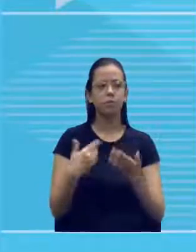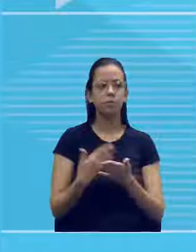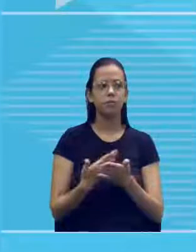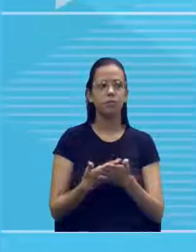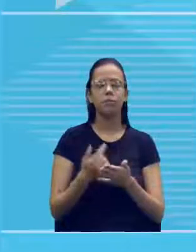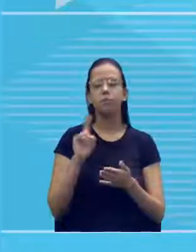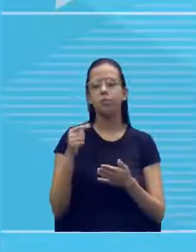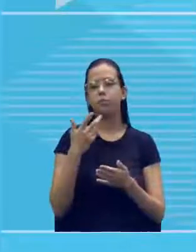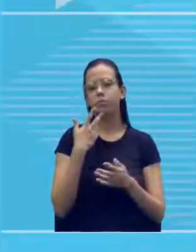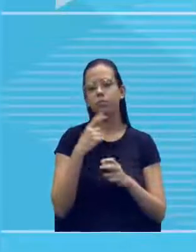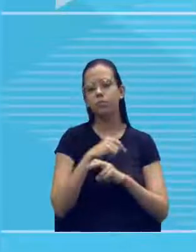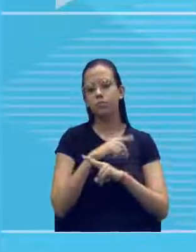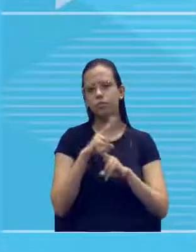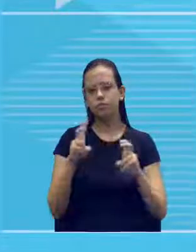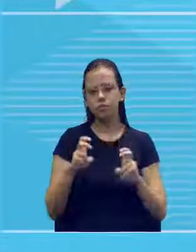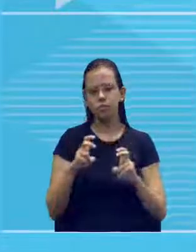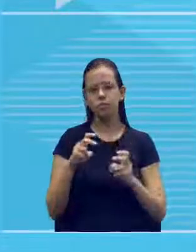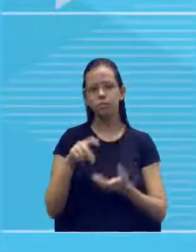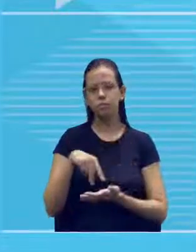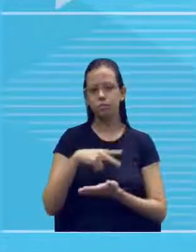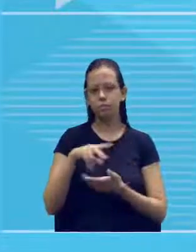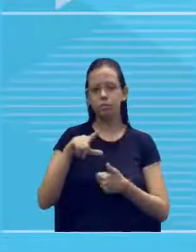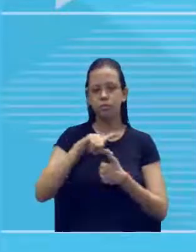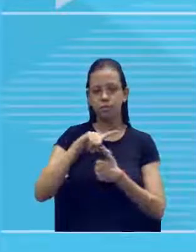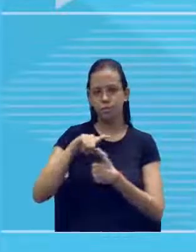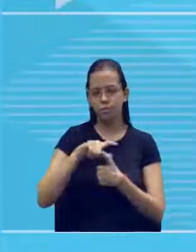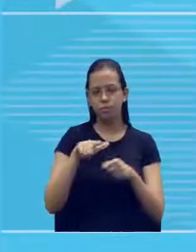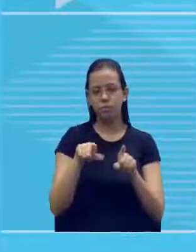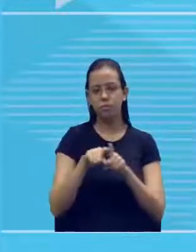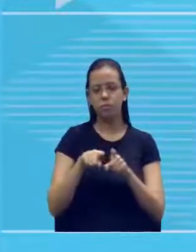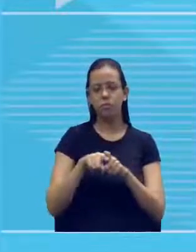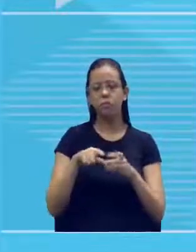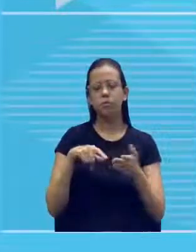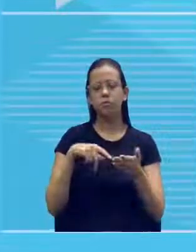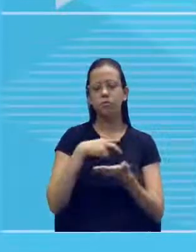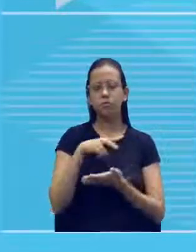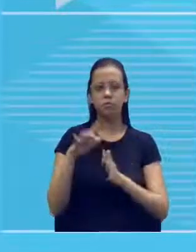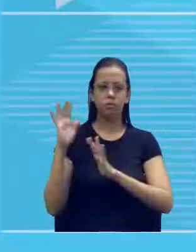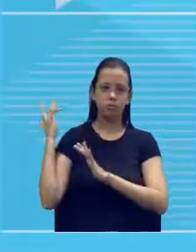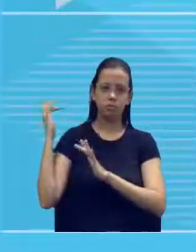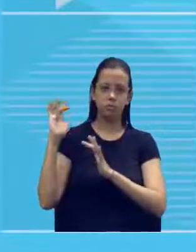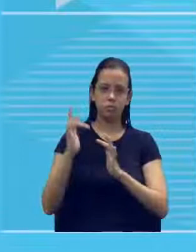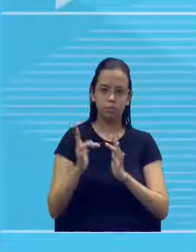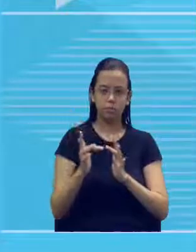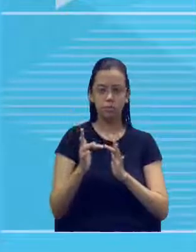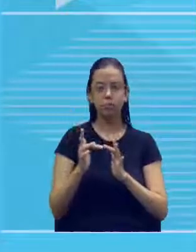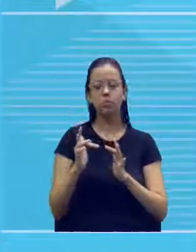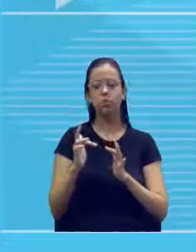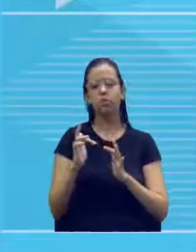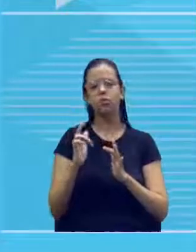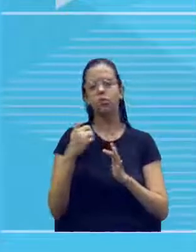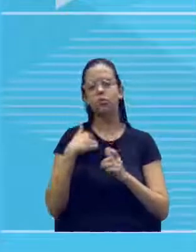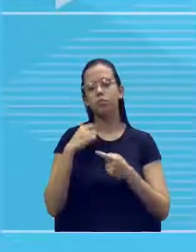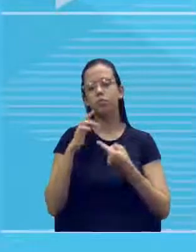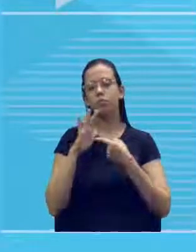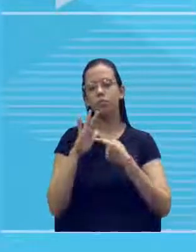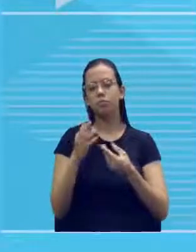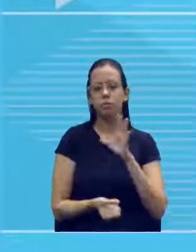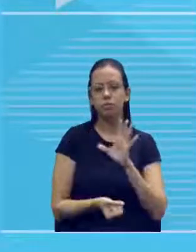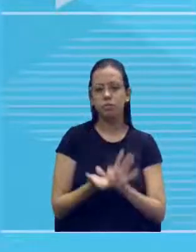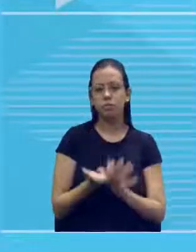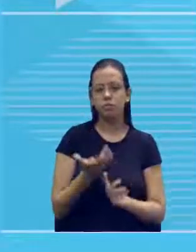falar de danças clássicas. E lá nas danças clássicas eu vou falar para vocês como se deu a origem do